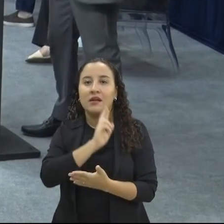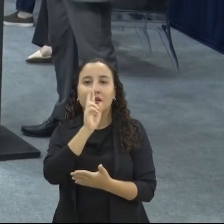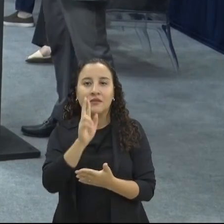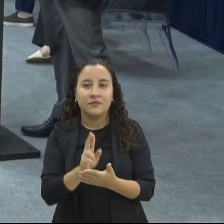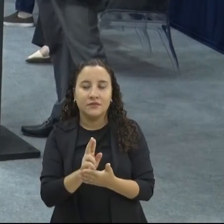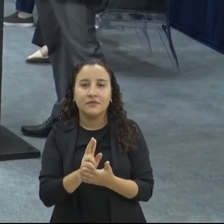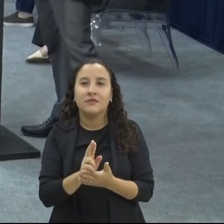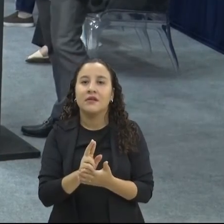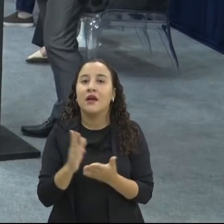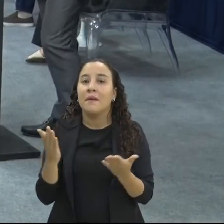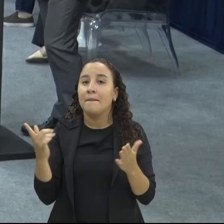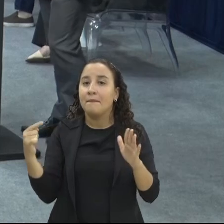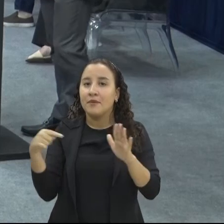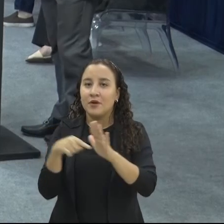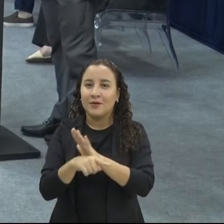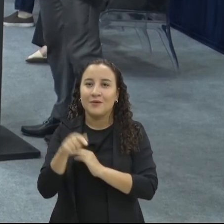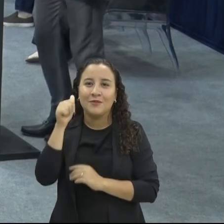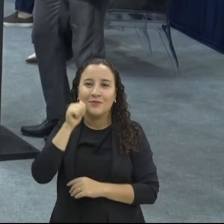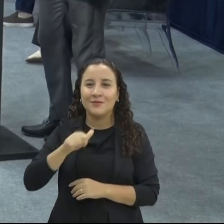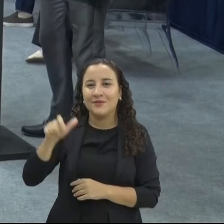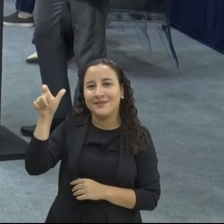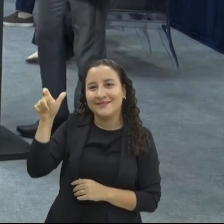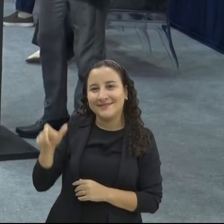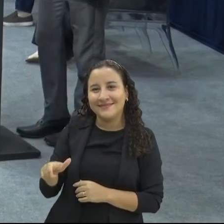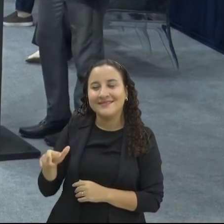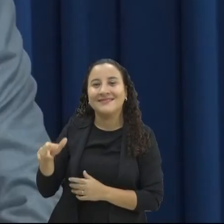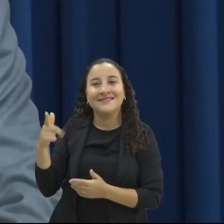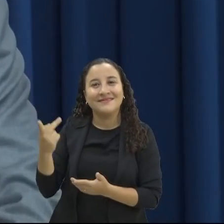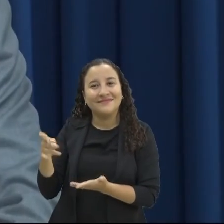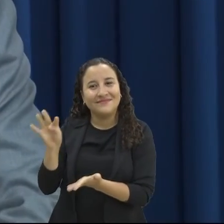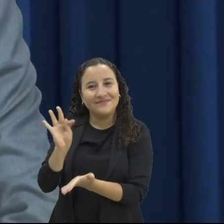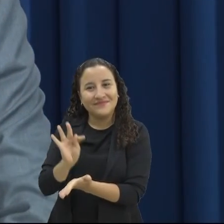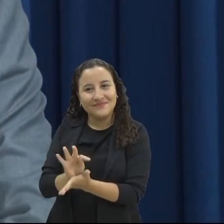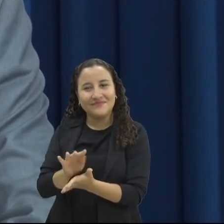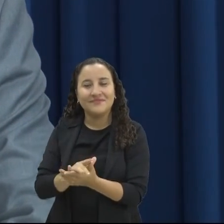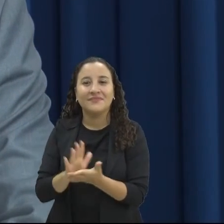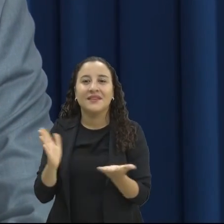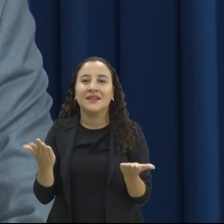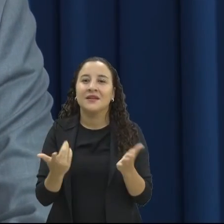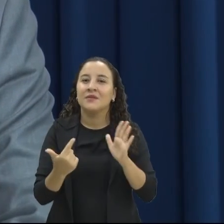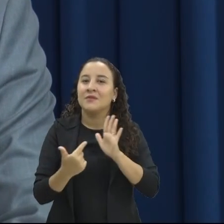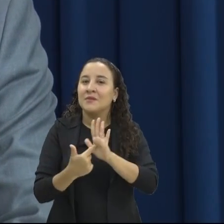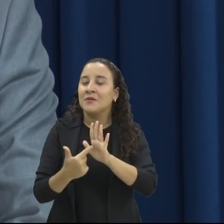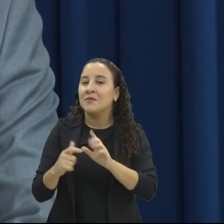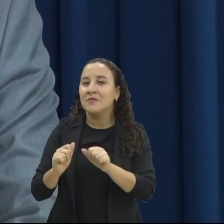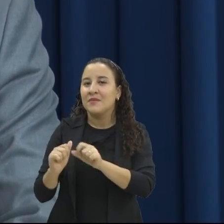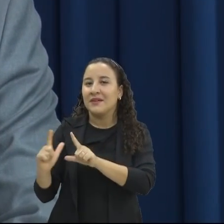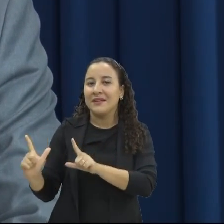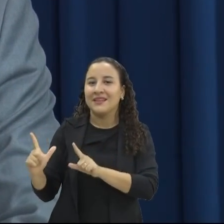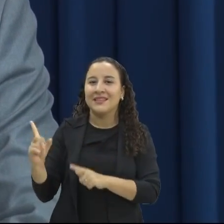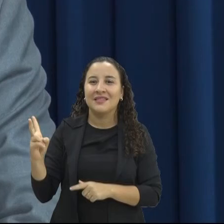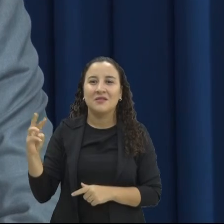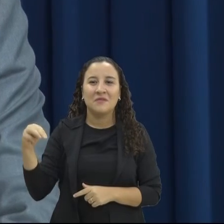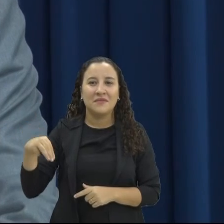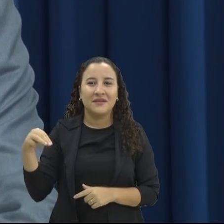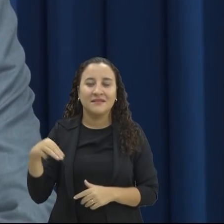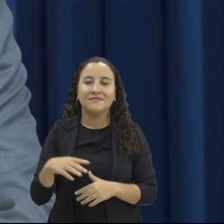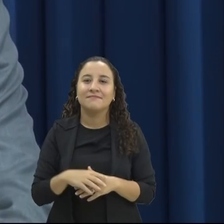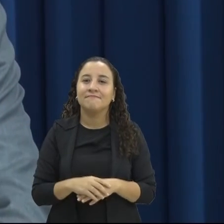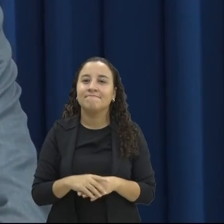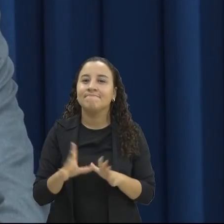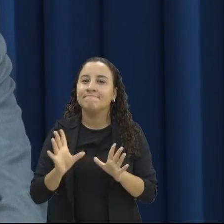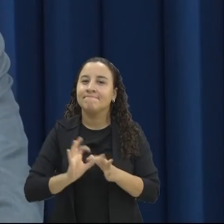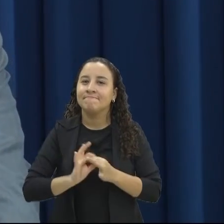resposta à pergunta desta eleitora teresinense. Já vai aparecer no ar o seu relógio com 2 minutos. Candidato,